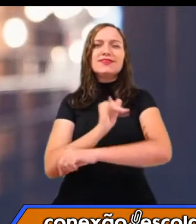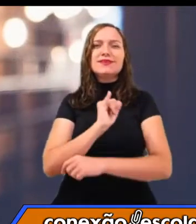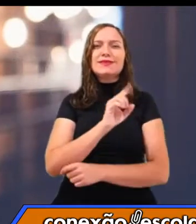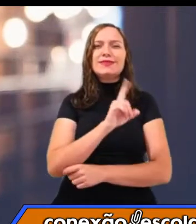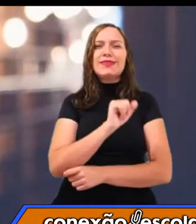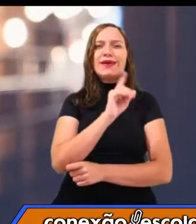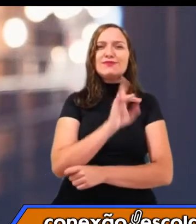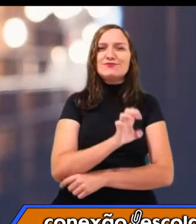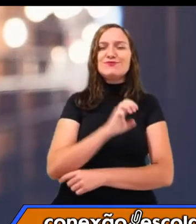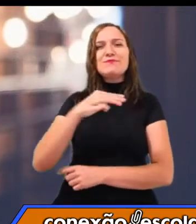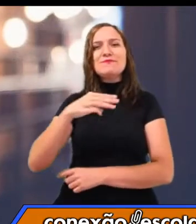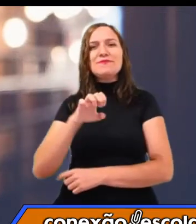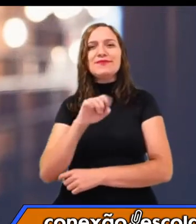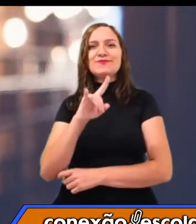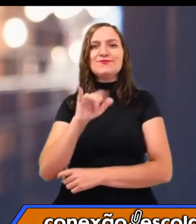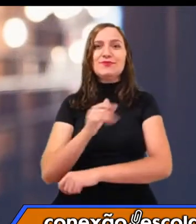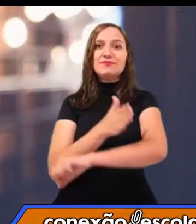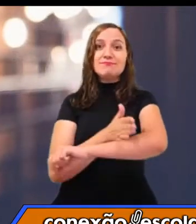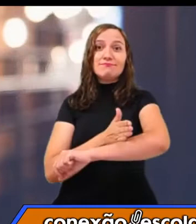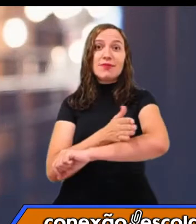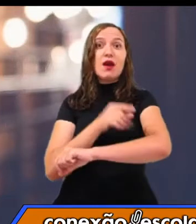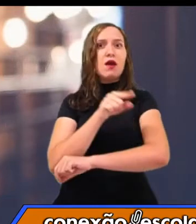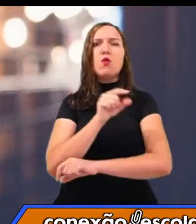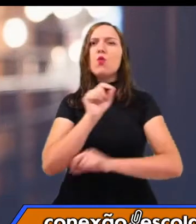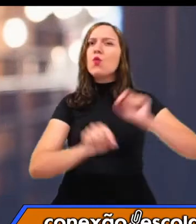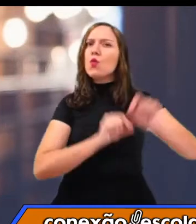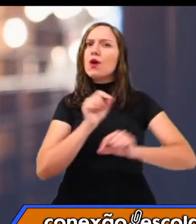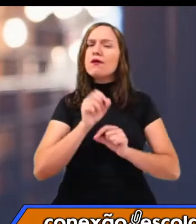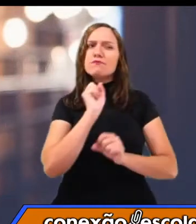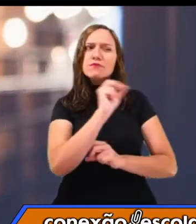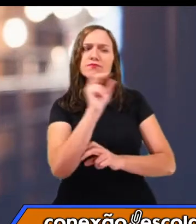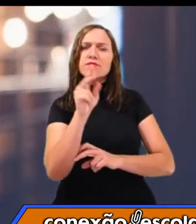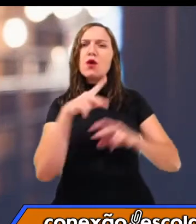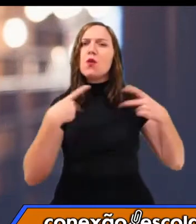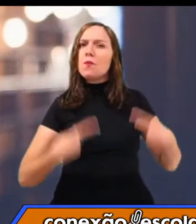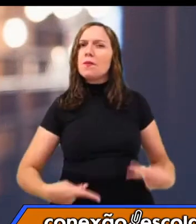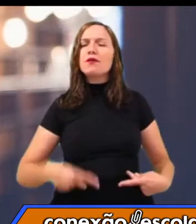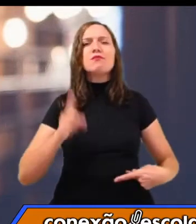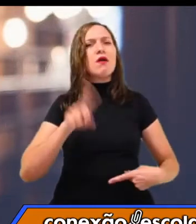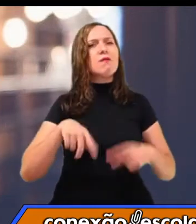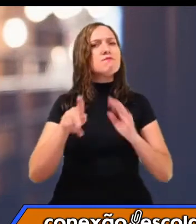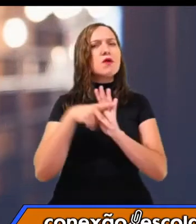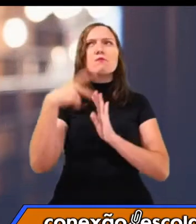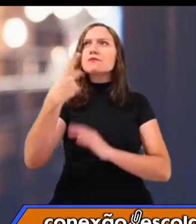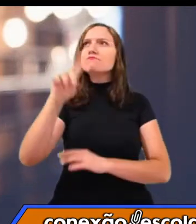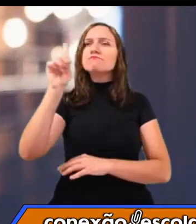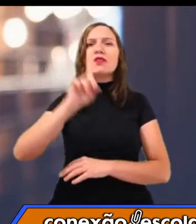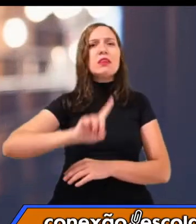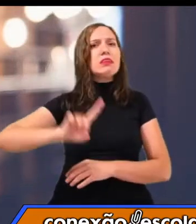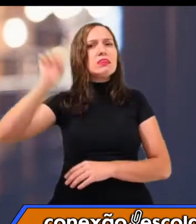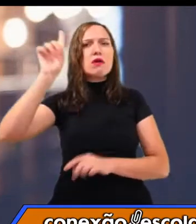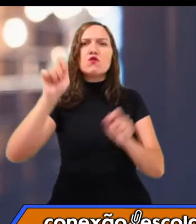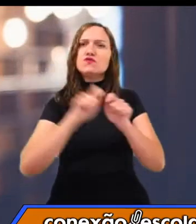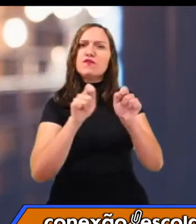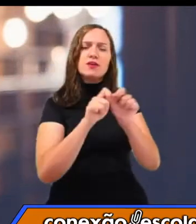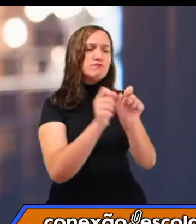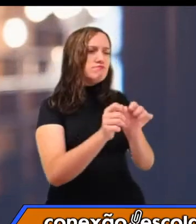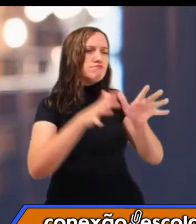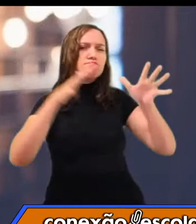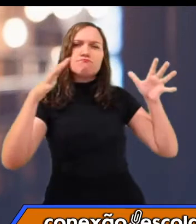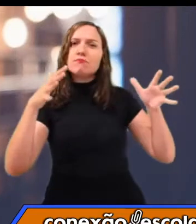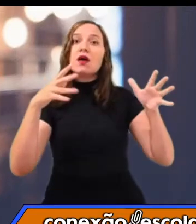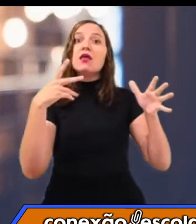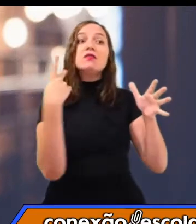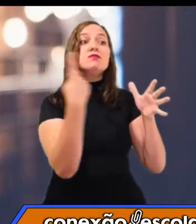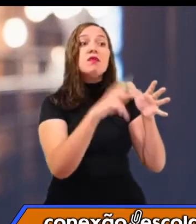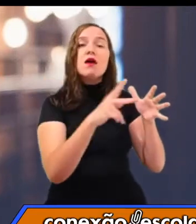Onde o homem era uma criatura de Deus somente, né? As ações e pensamentos do